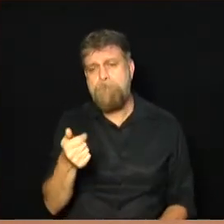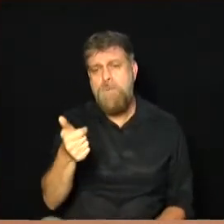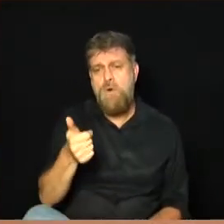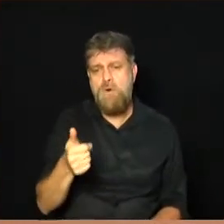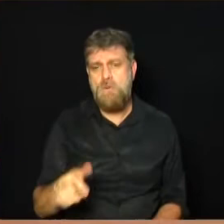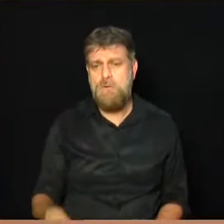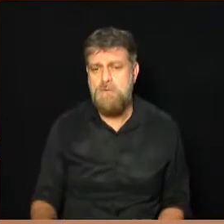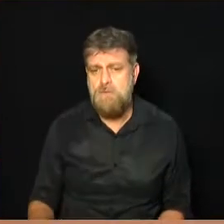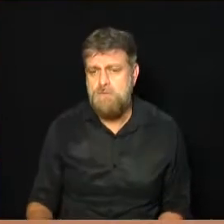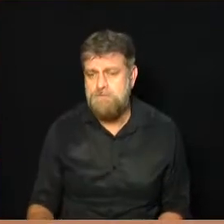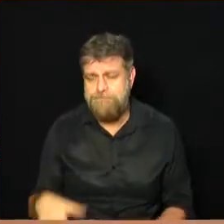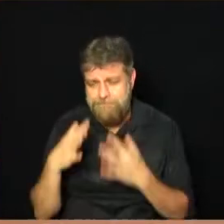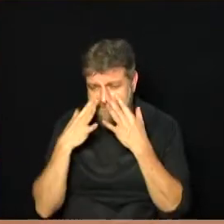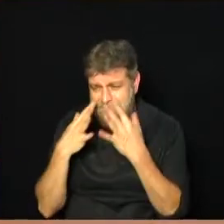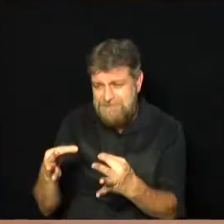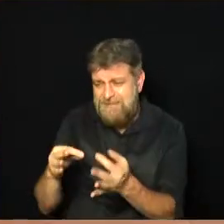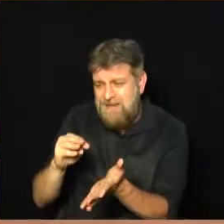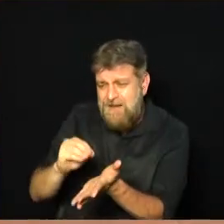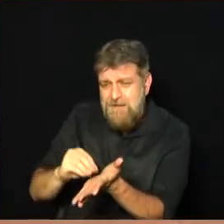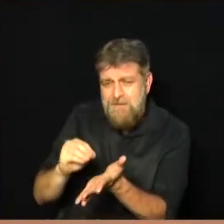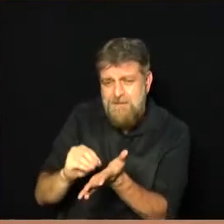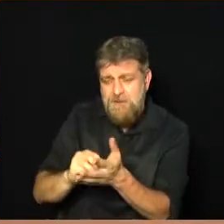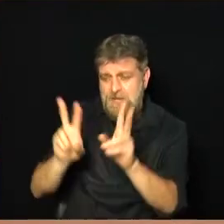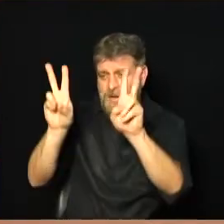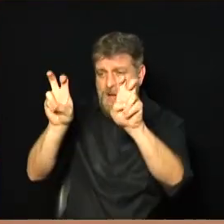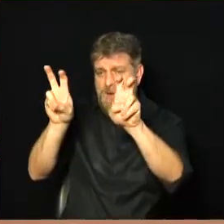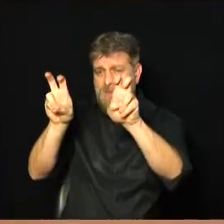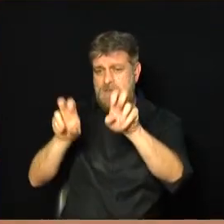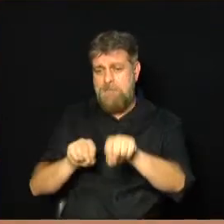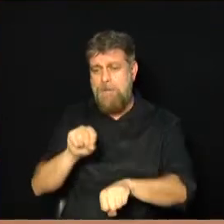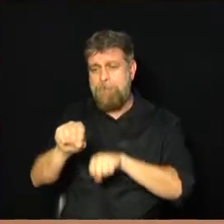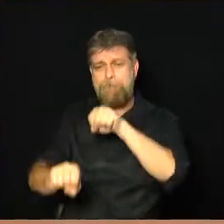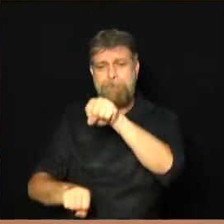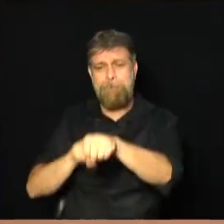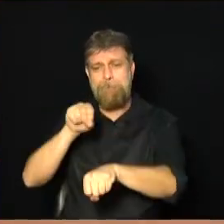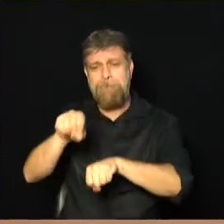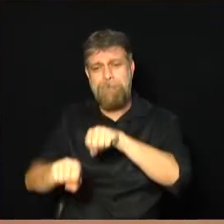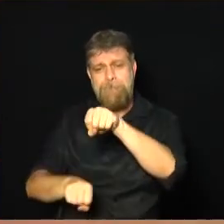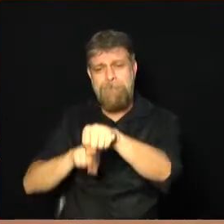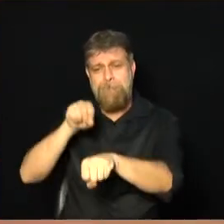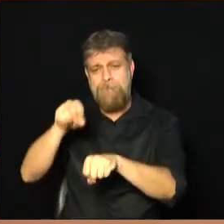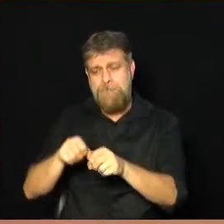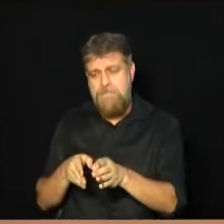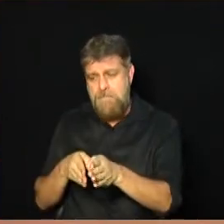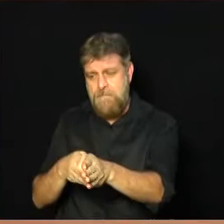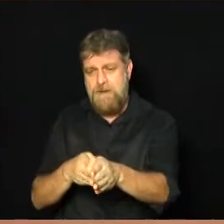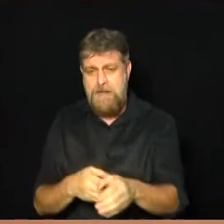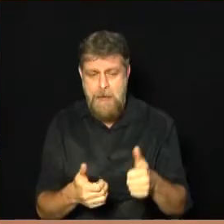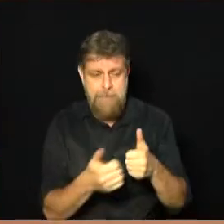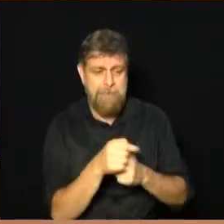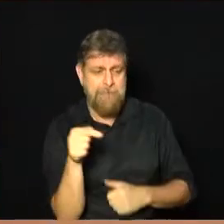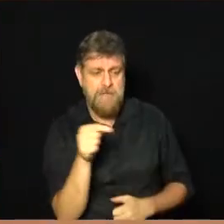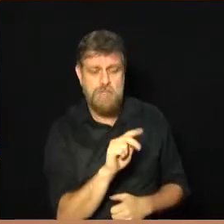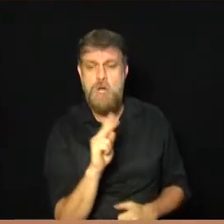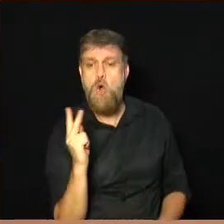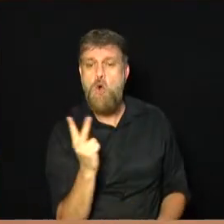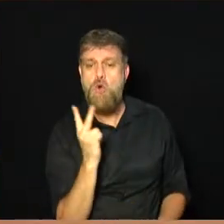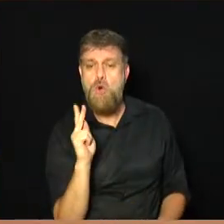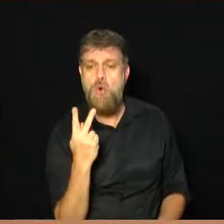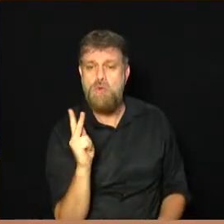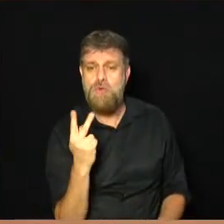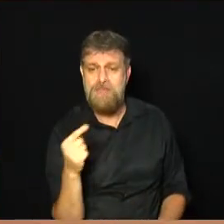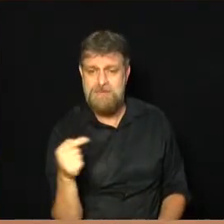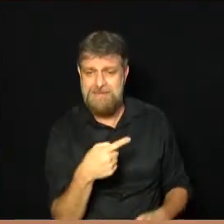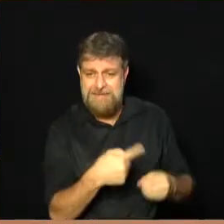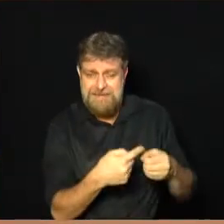dá pouca atenção para essa questão da ciclovia. Visitando aqui a cidade vizinha de Hortolândia, a gente percebe que lá eles têm